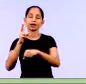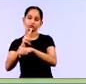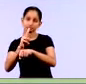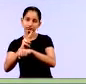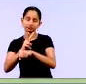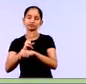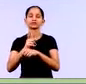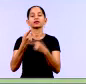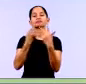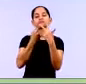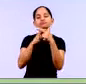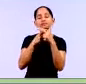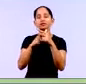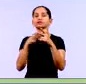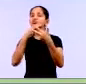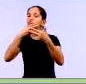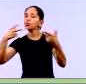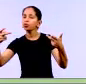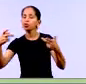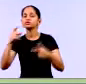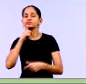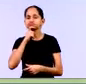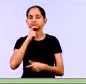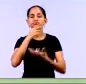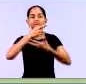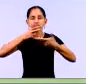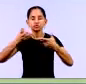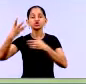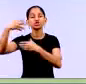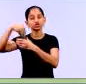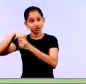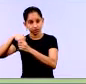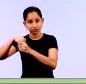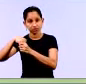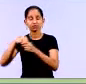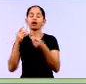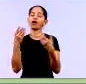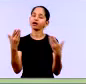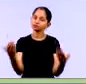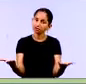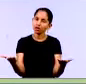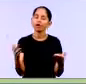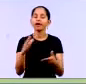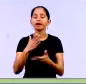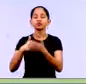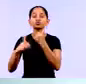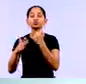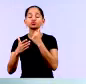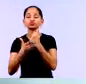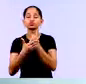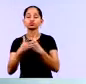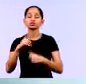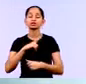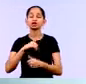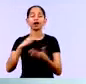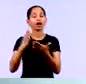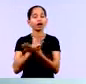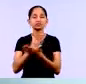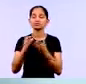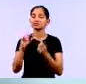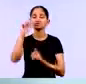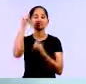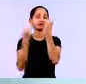das instalações, depreciações. Então, esses custos ocorrem a nível de